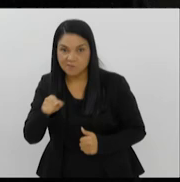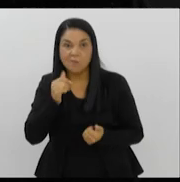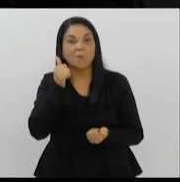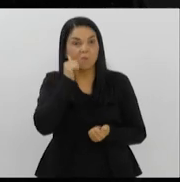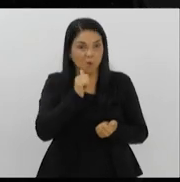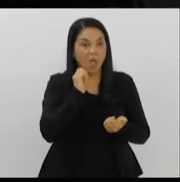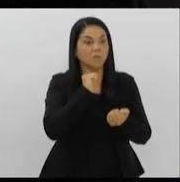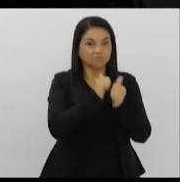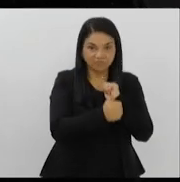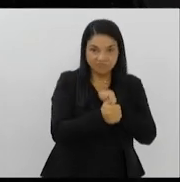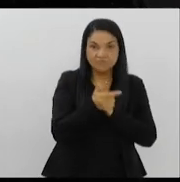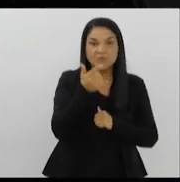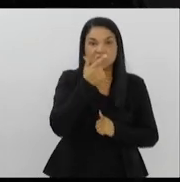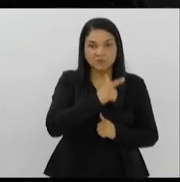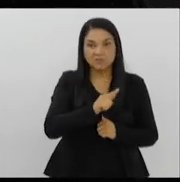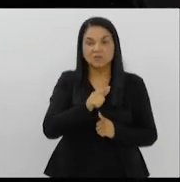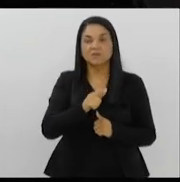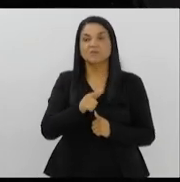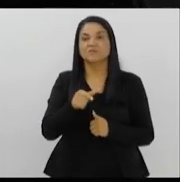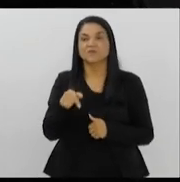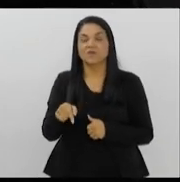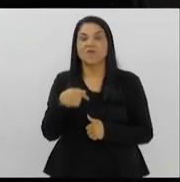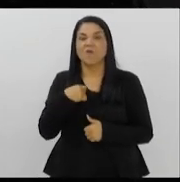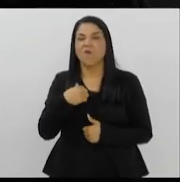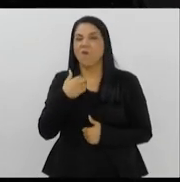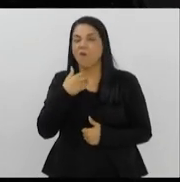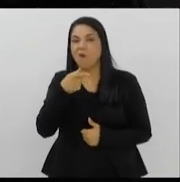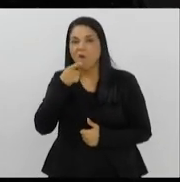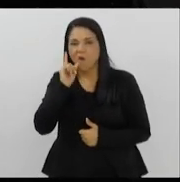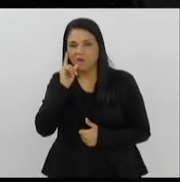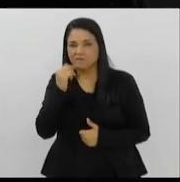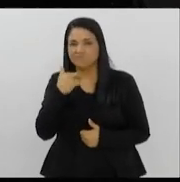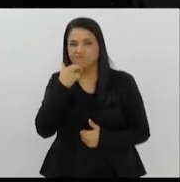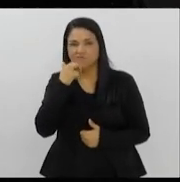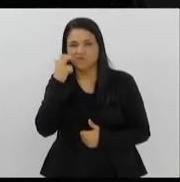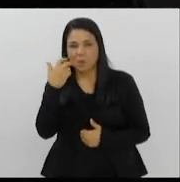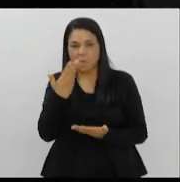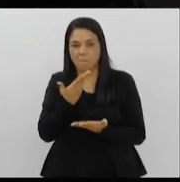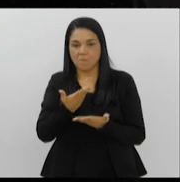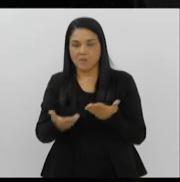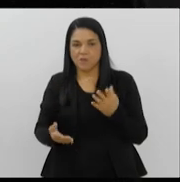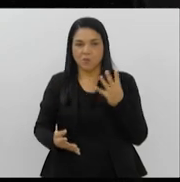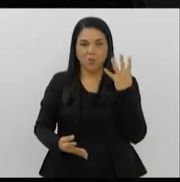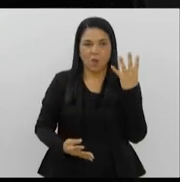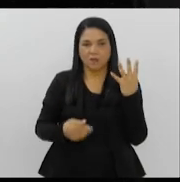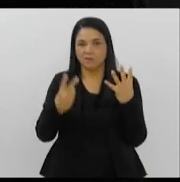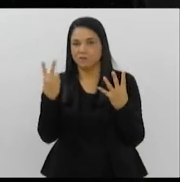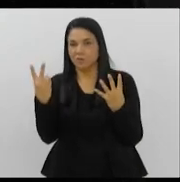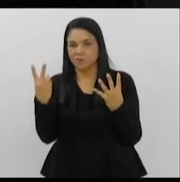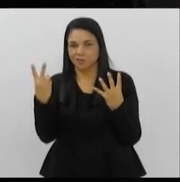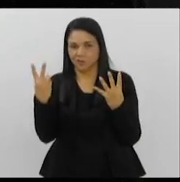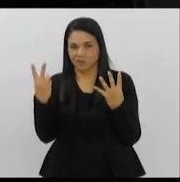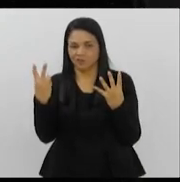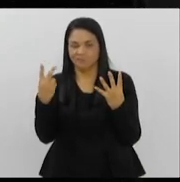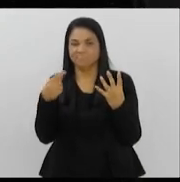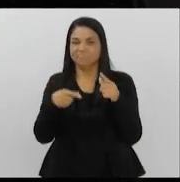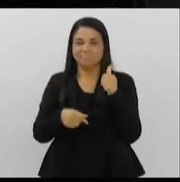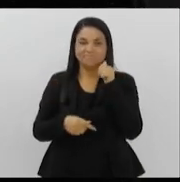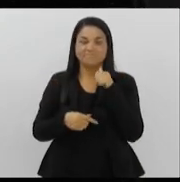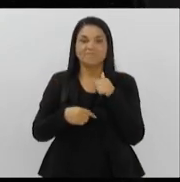de ontem, de 4-2 sobre a Espanha, que é a atual campeã, e já